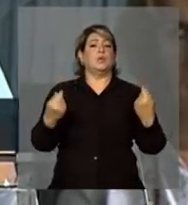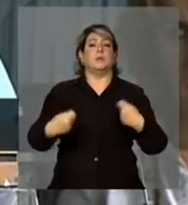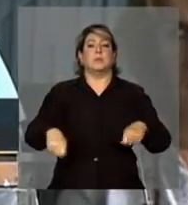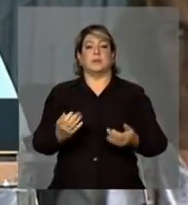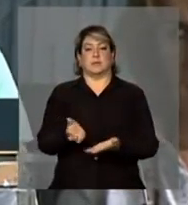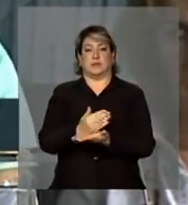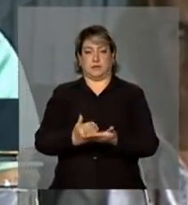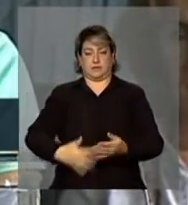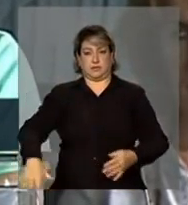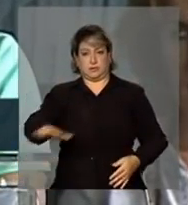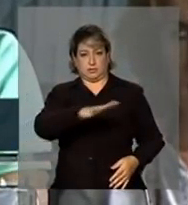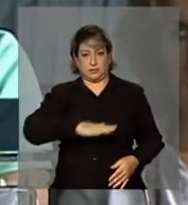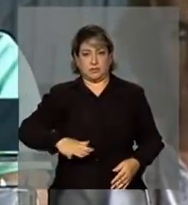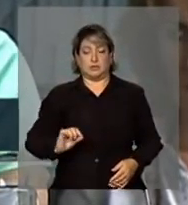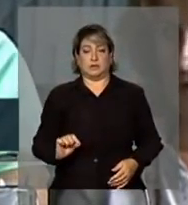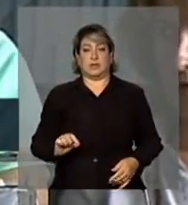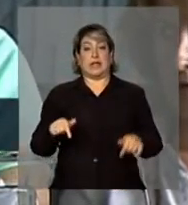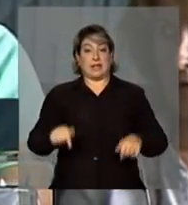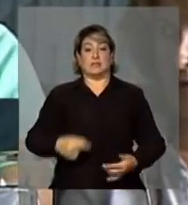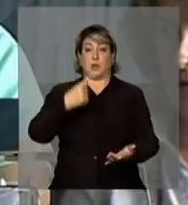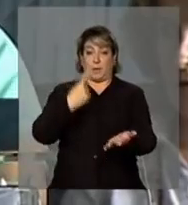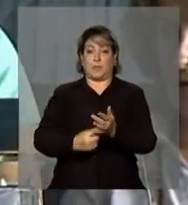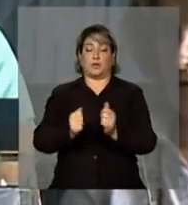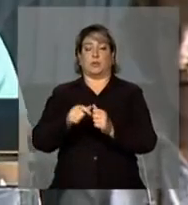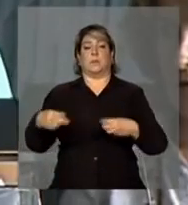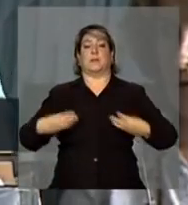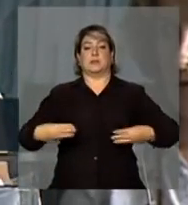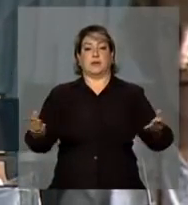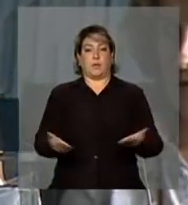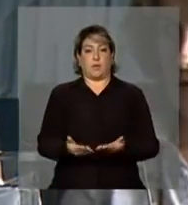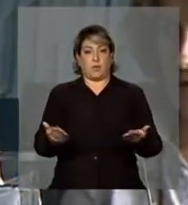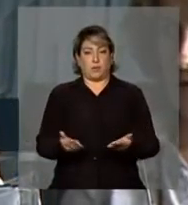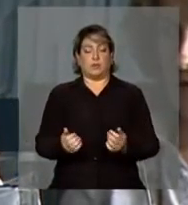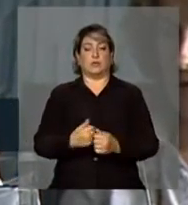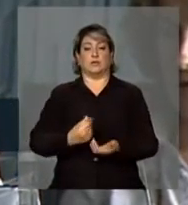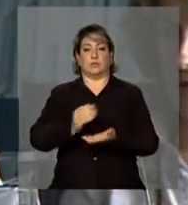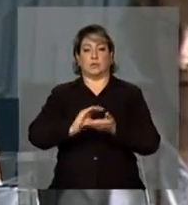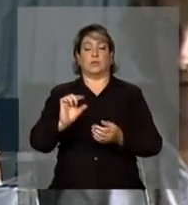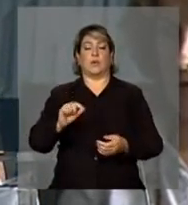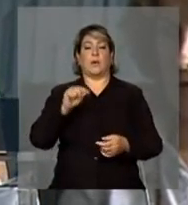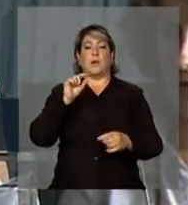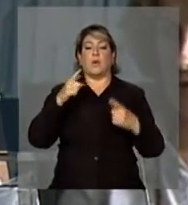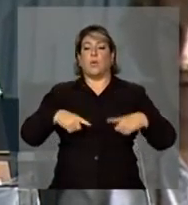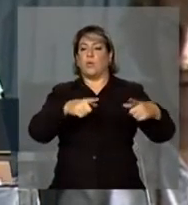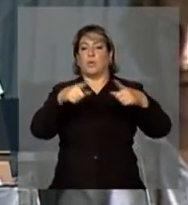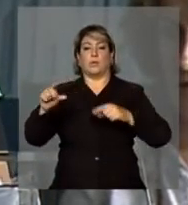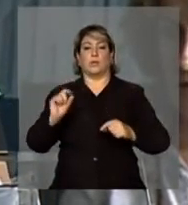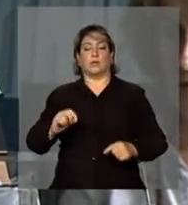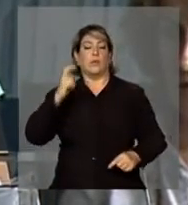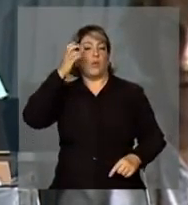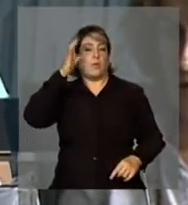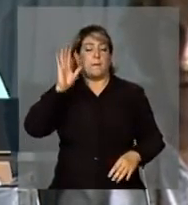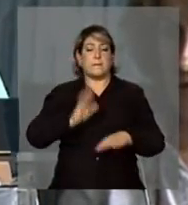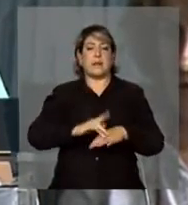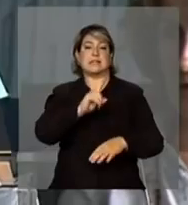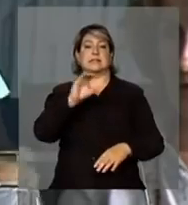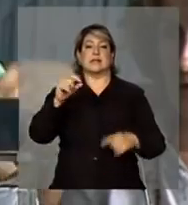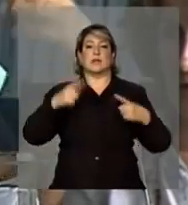compartilhado. É esse hoje o compromisso do Ministério. A gente tem investido com relação aos pontos de cultura, são mais de 100 pontos de